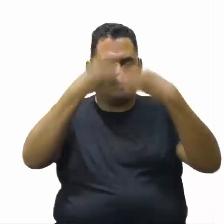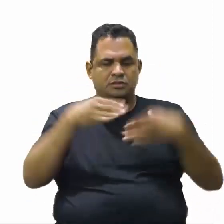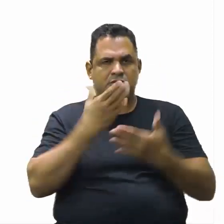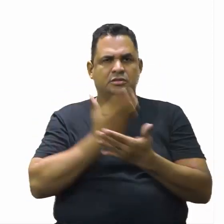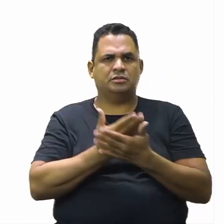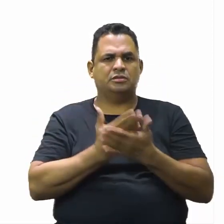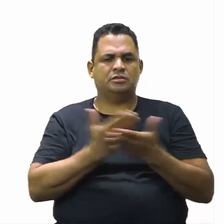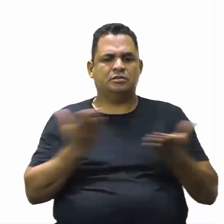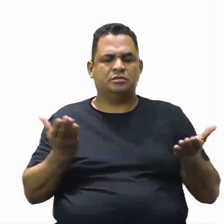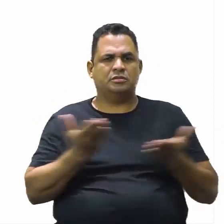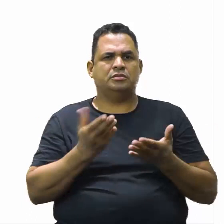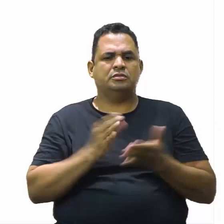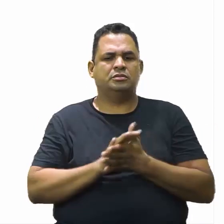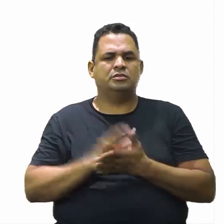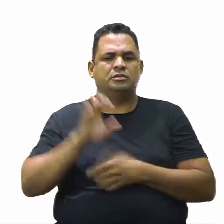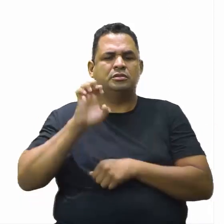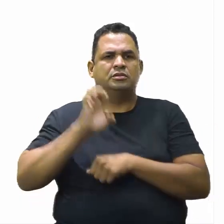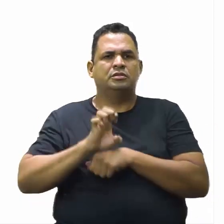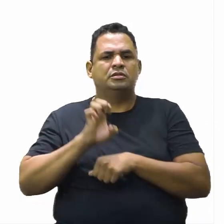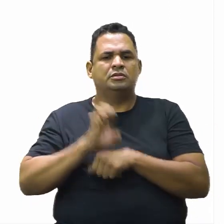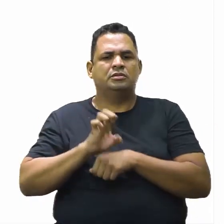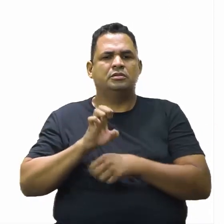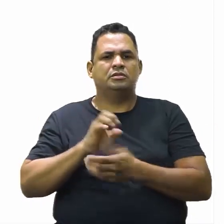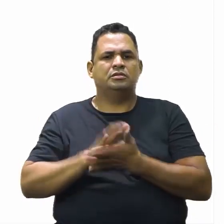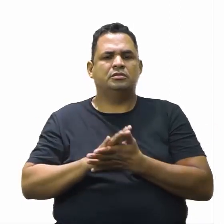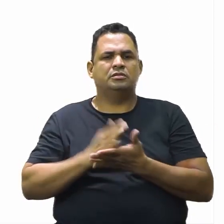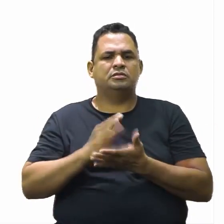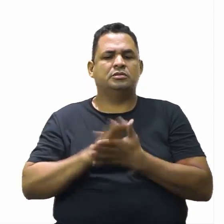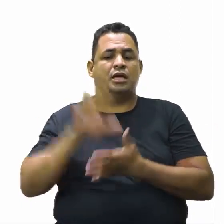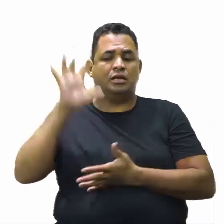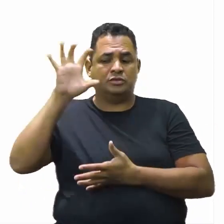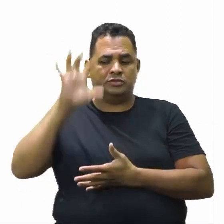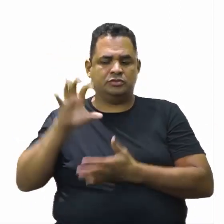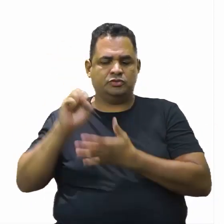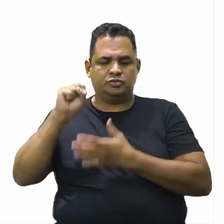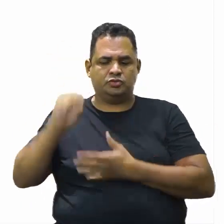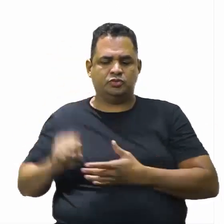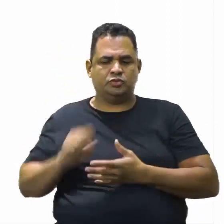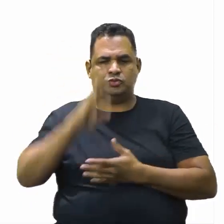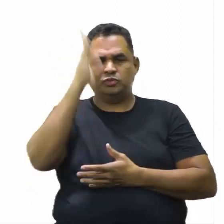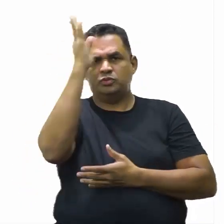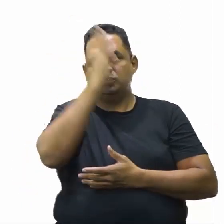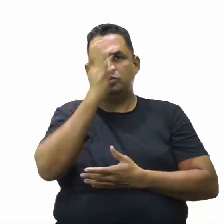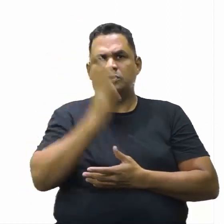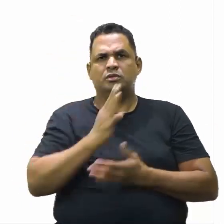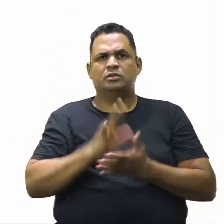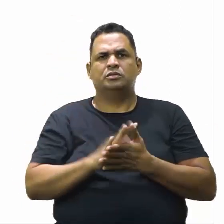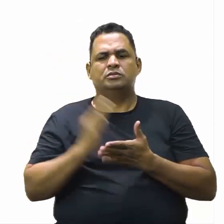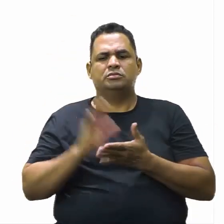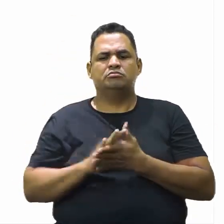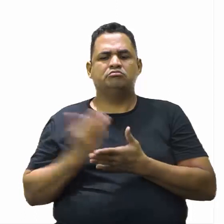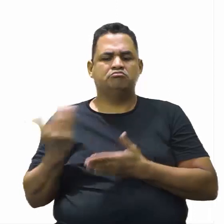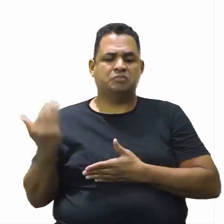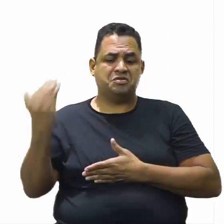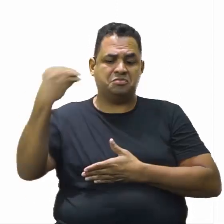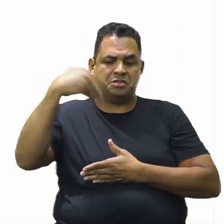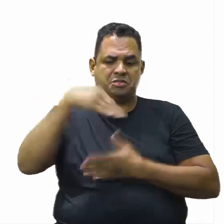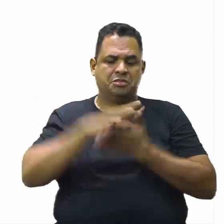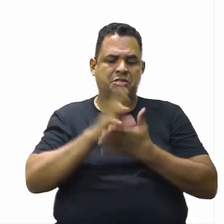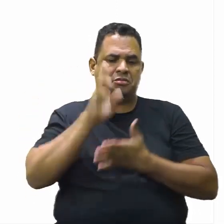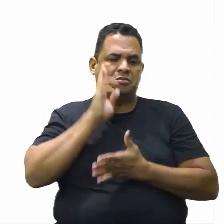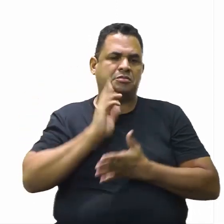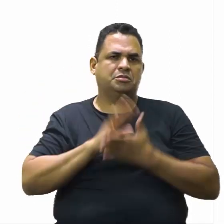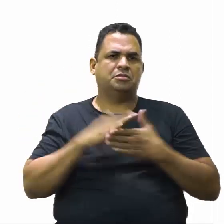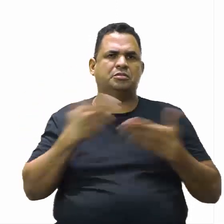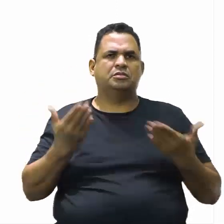hoje, lá do estado da região sul do Brasil. Então, a maior parte foram sulistas, que eu falei para vocês,